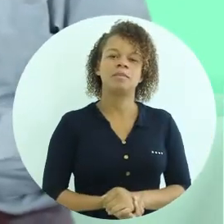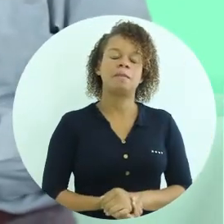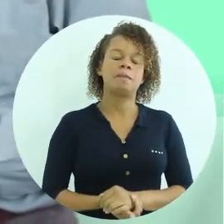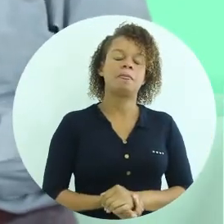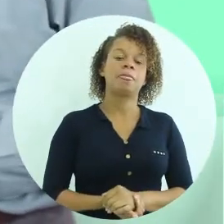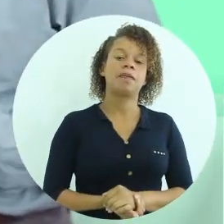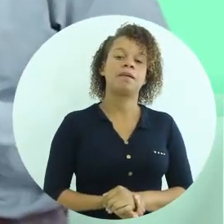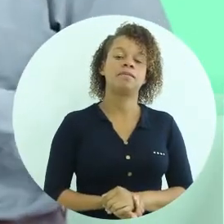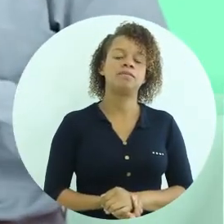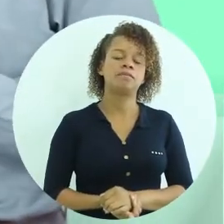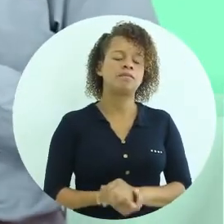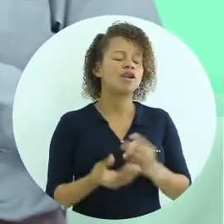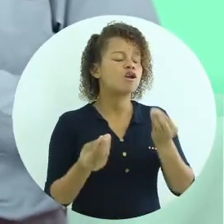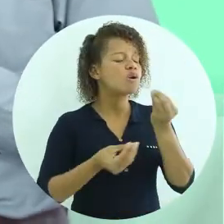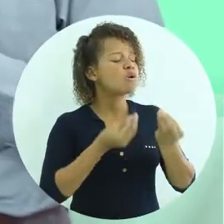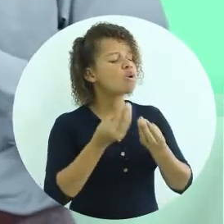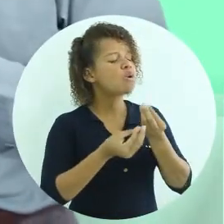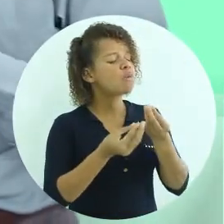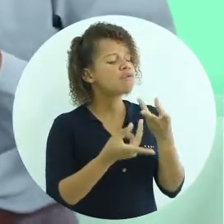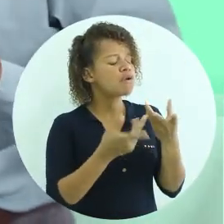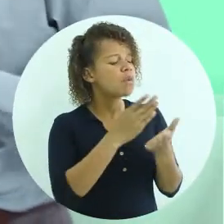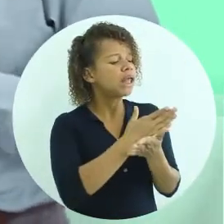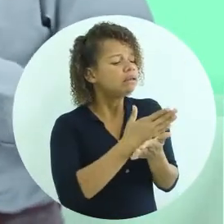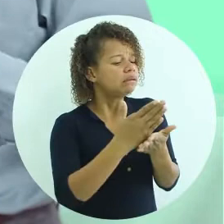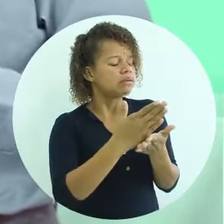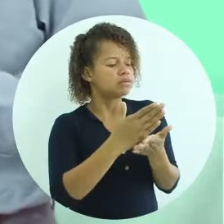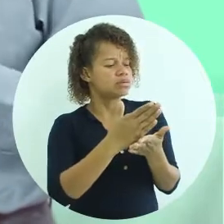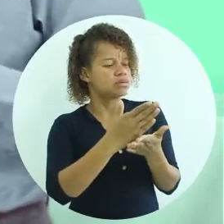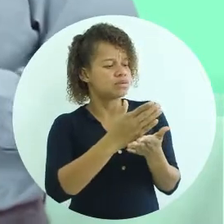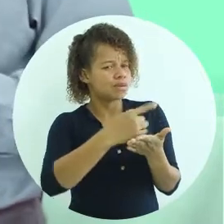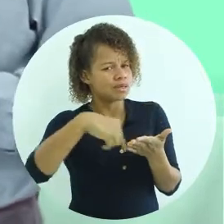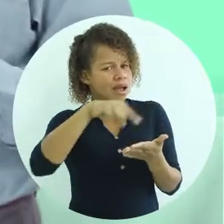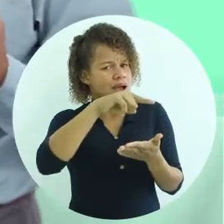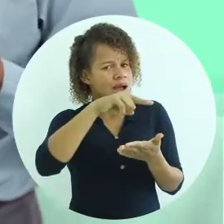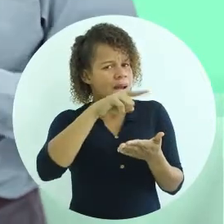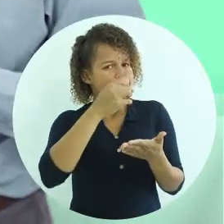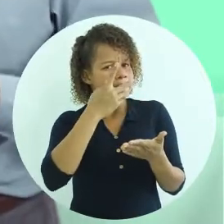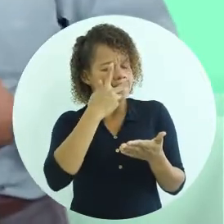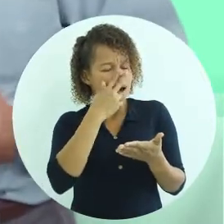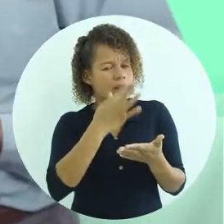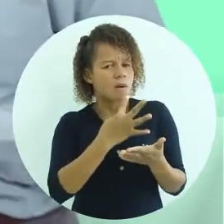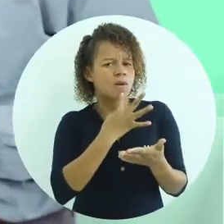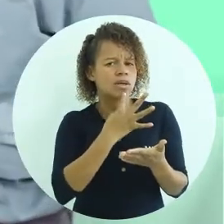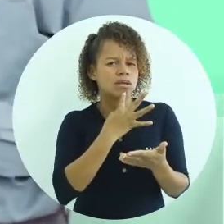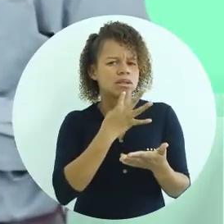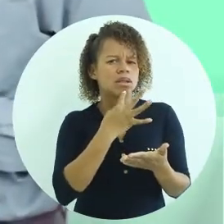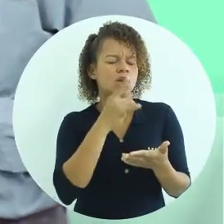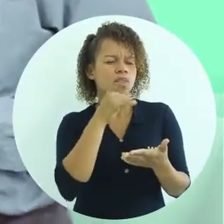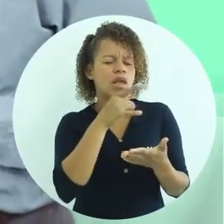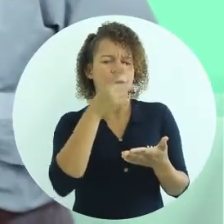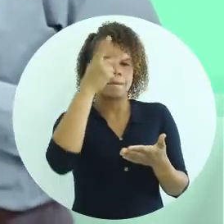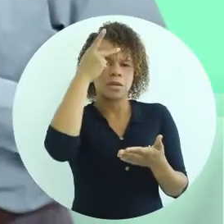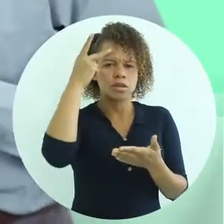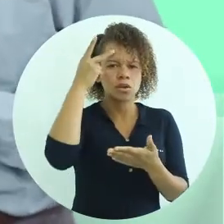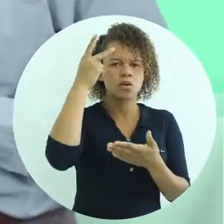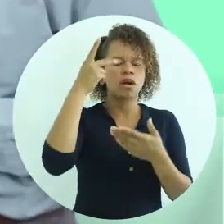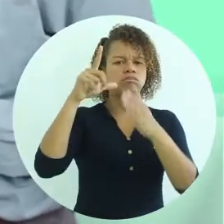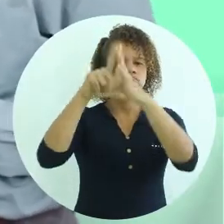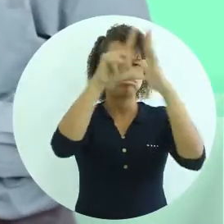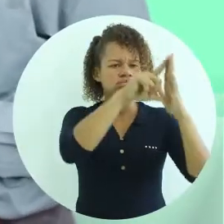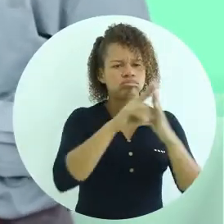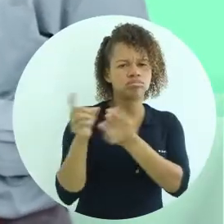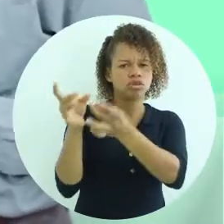tipo de equipamento. E como é que foi o início para conhecer o teu fornecedor? Como é que foi